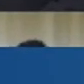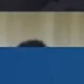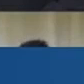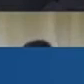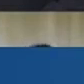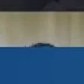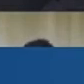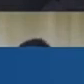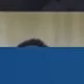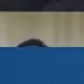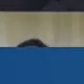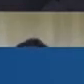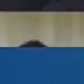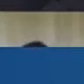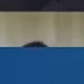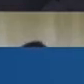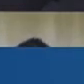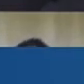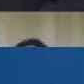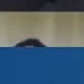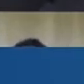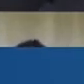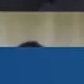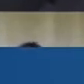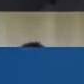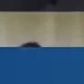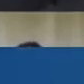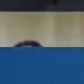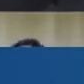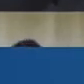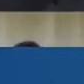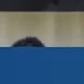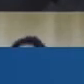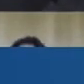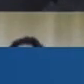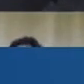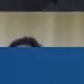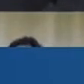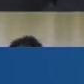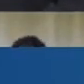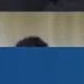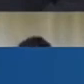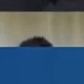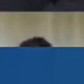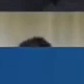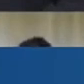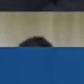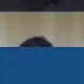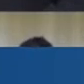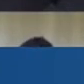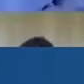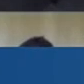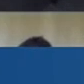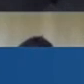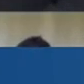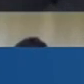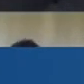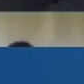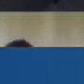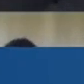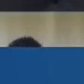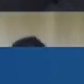com isso, foi possível esta operação de hoje. O senhor Maxwell e outras